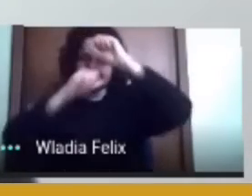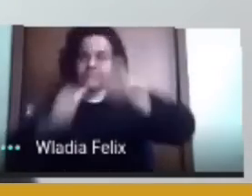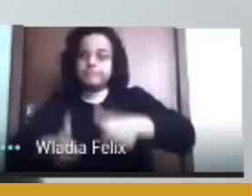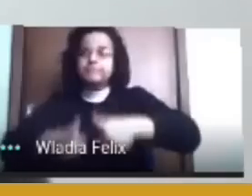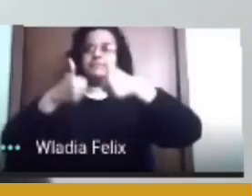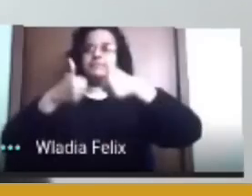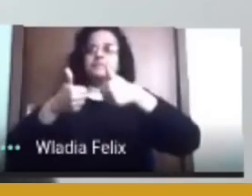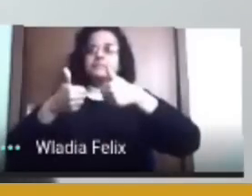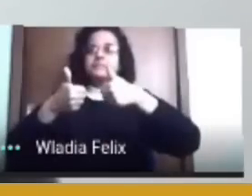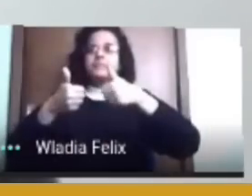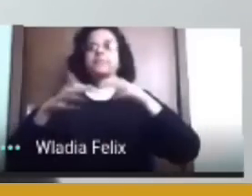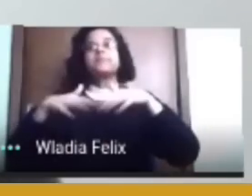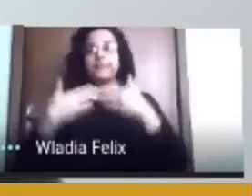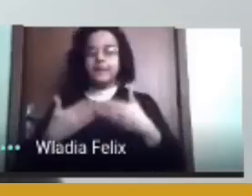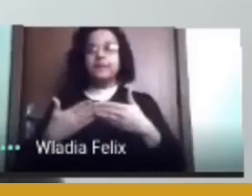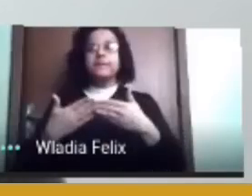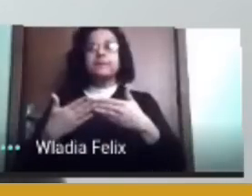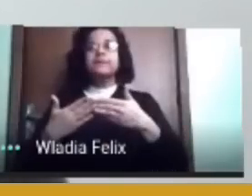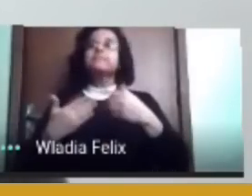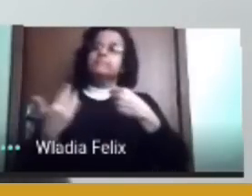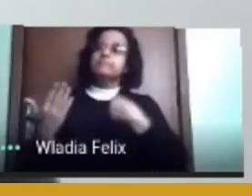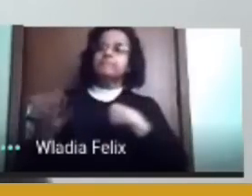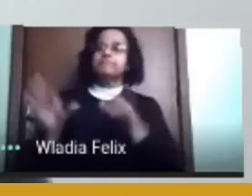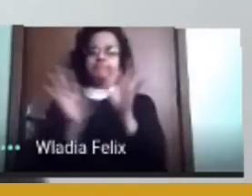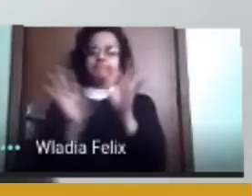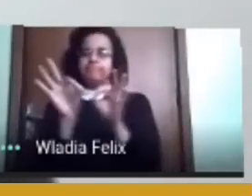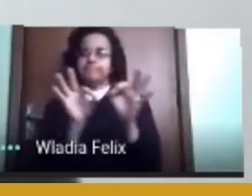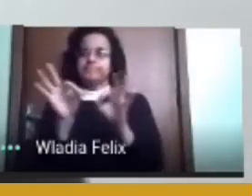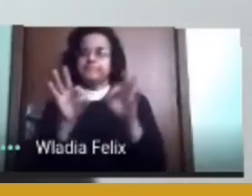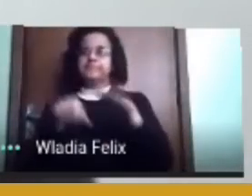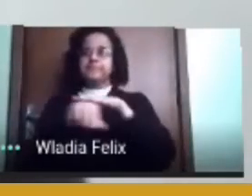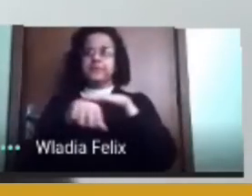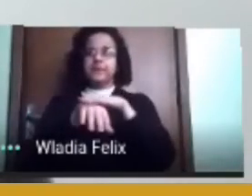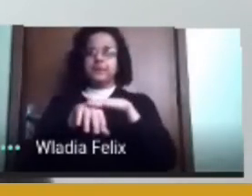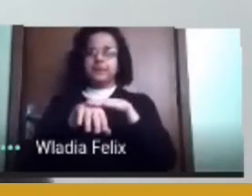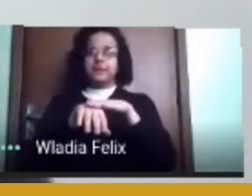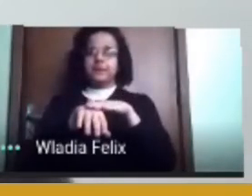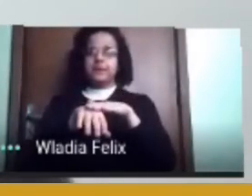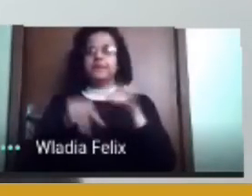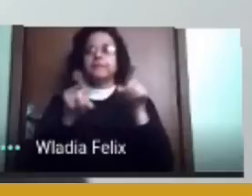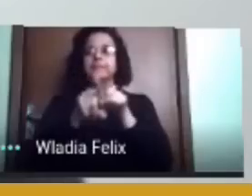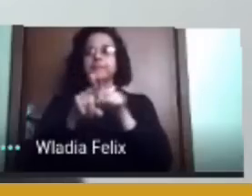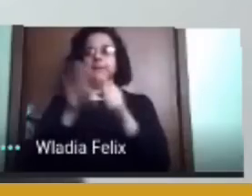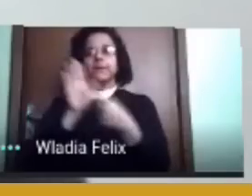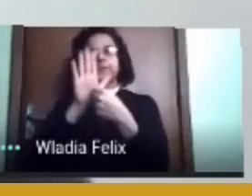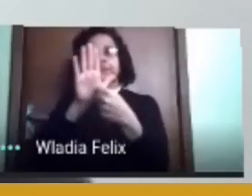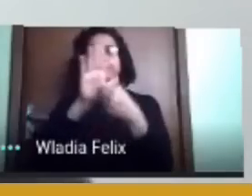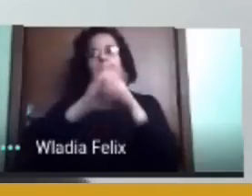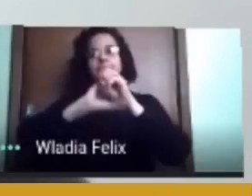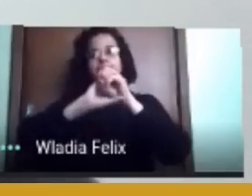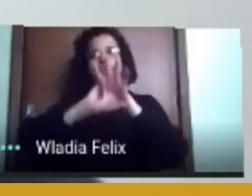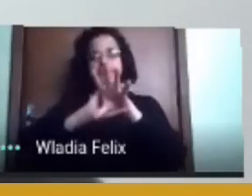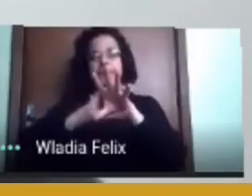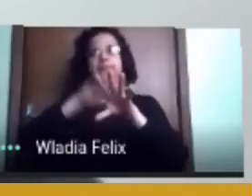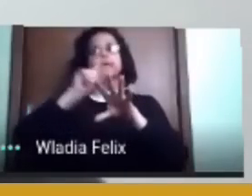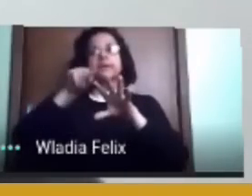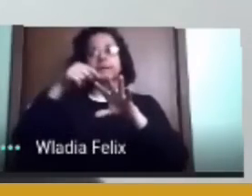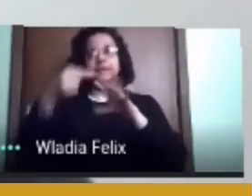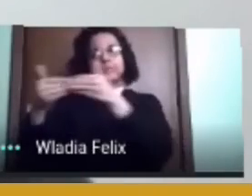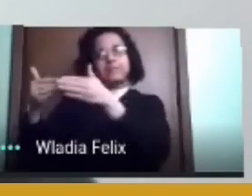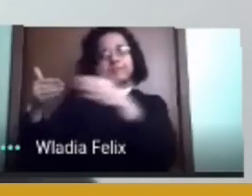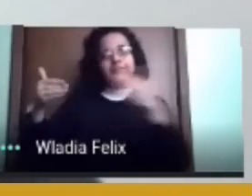organizei essa conversa. E eu trouxe nos meus slides, que serão disponibilizados durante essa nossa fala, uma